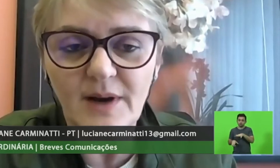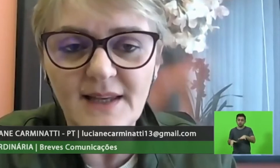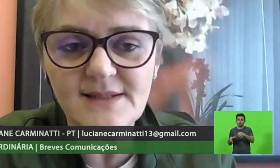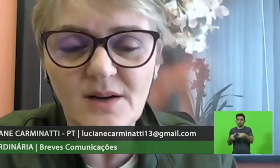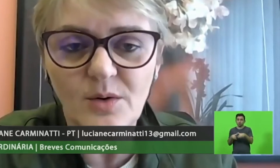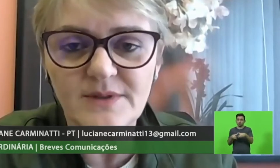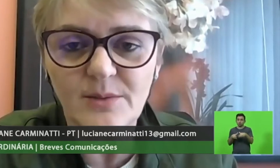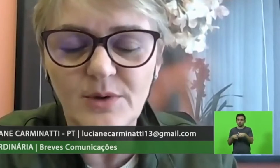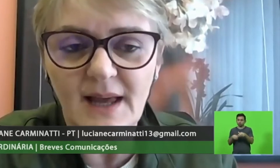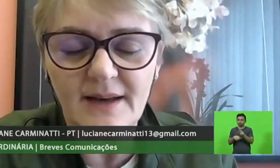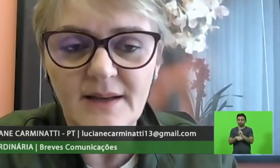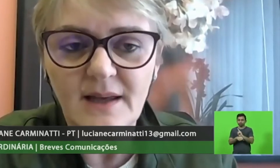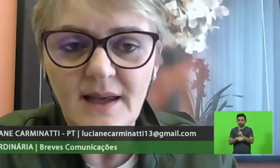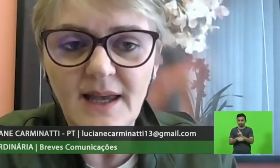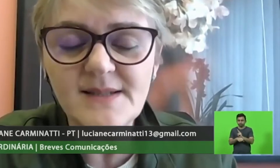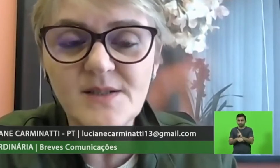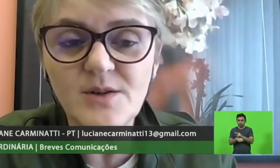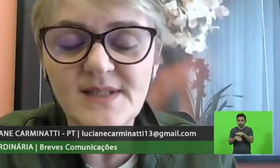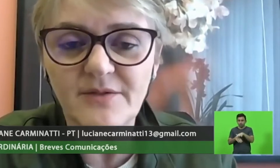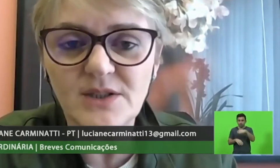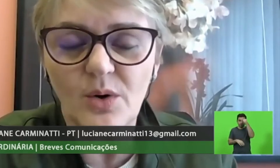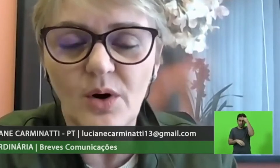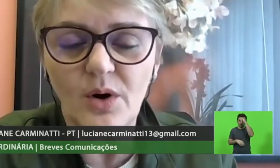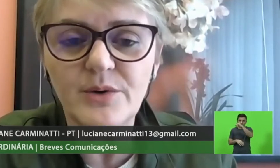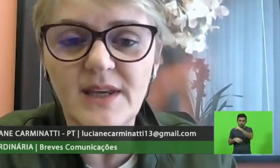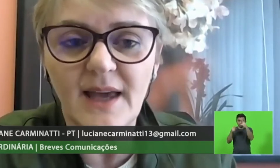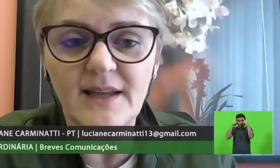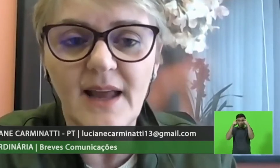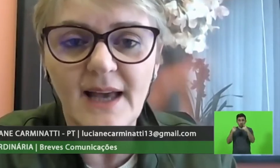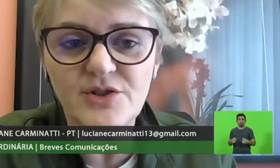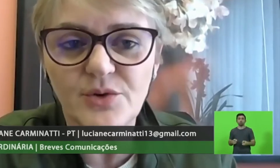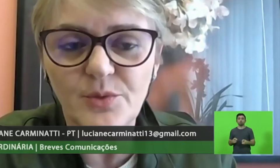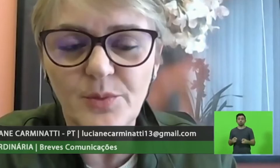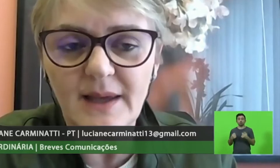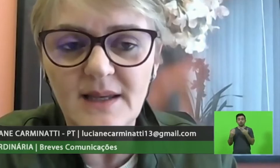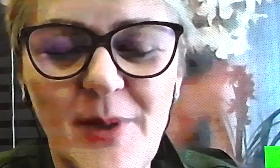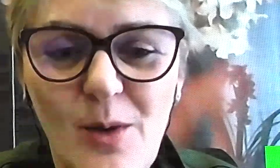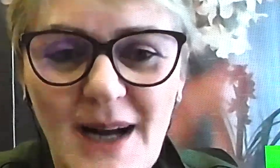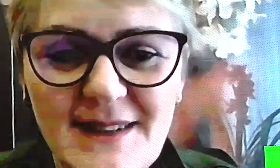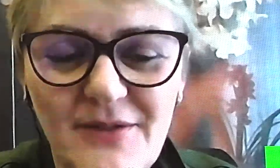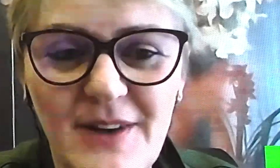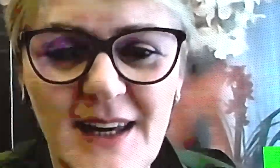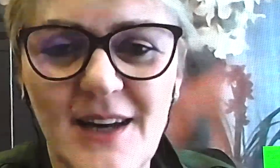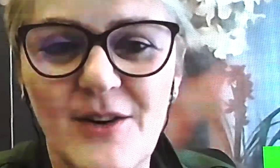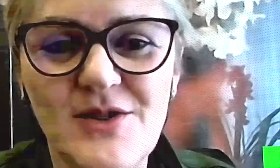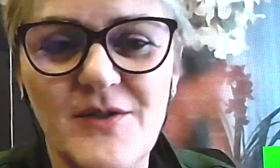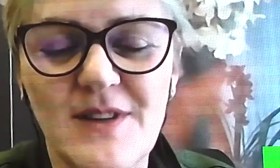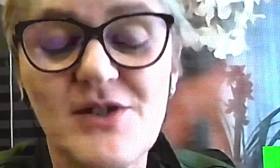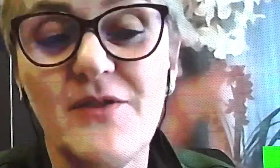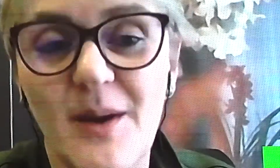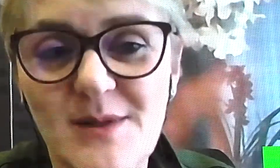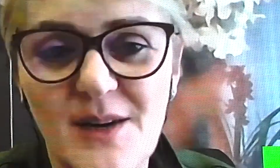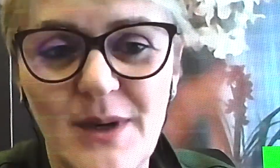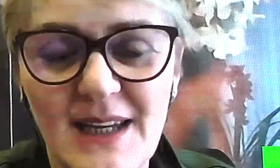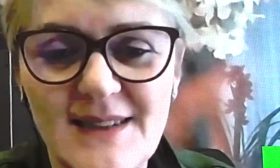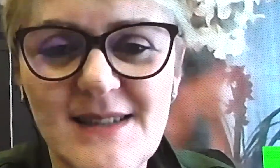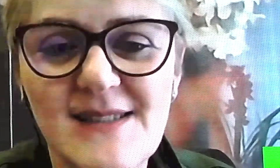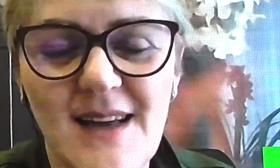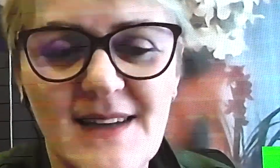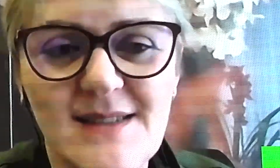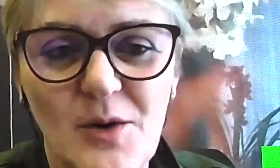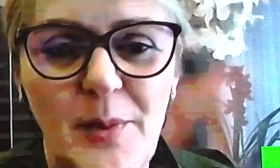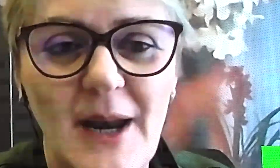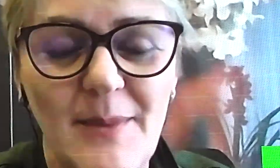à Violência contra a Mulher. Esse observatório, que é inédito no país. Carminati assume a bancada feminina com